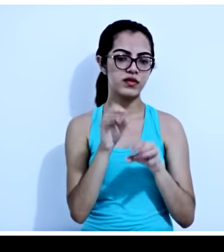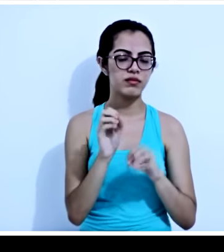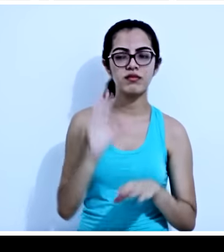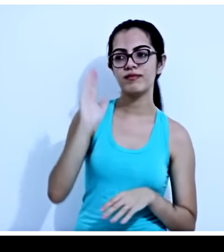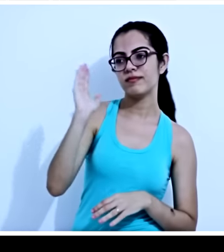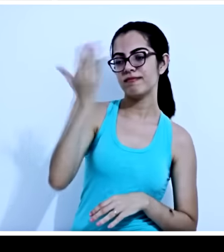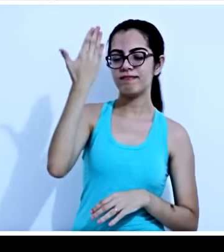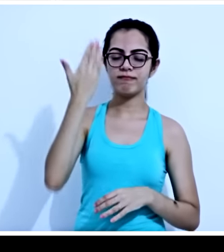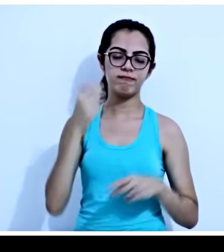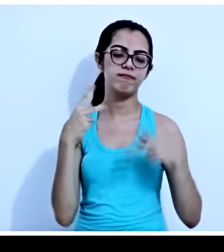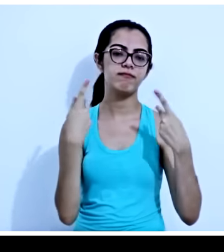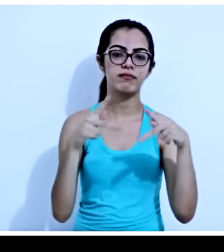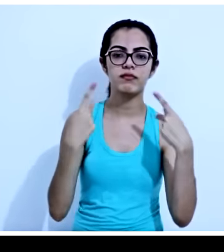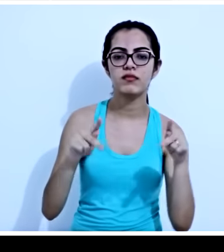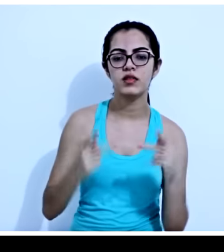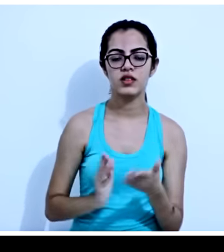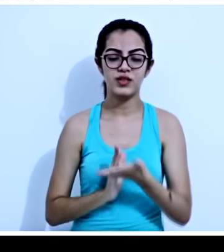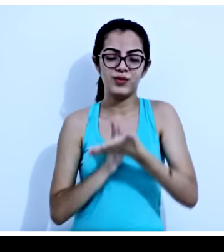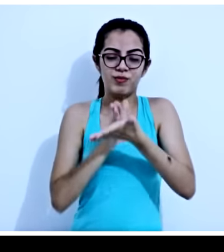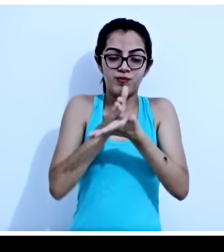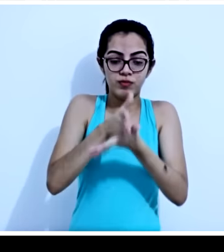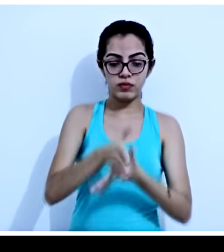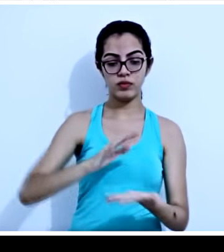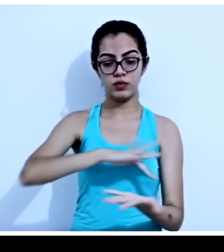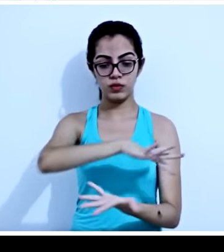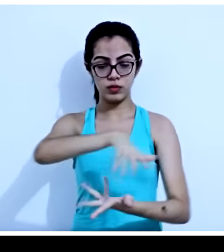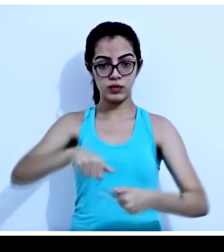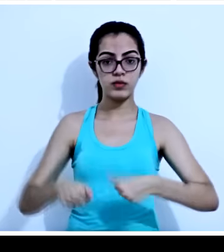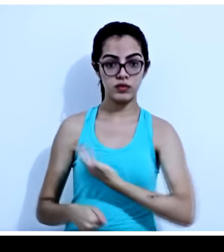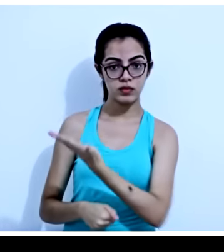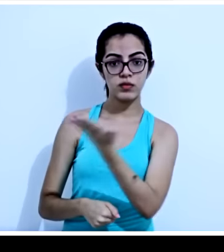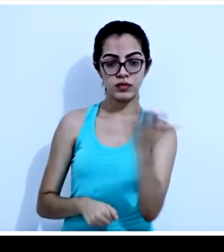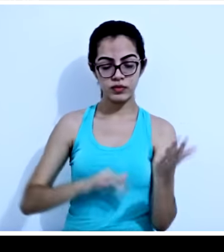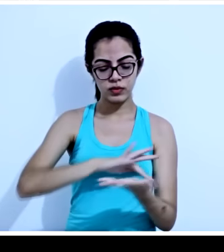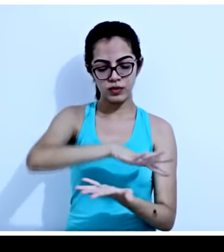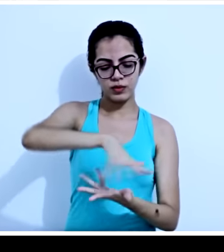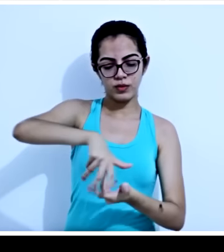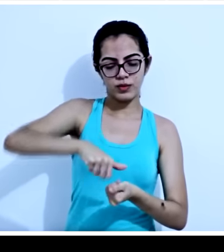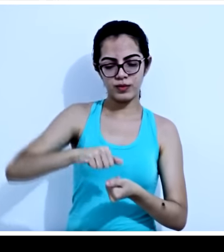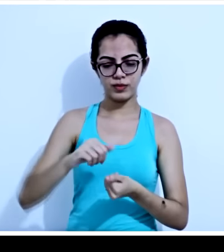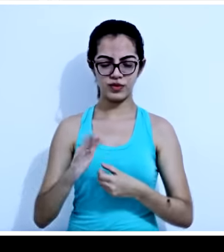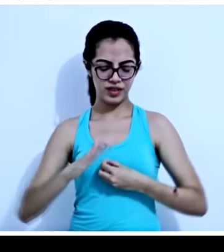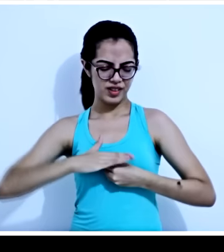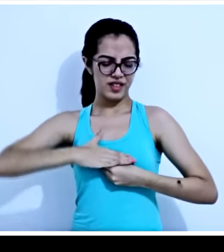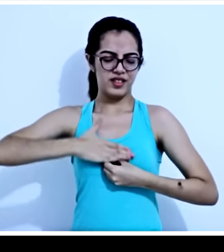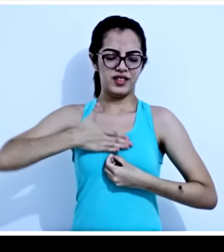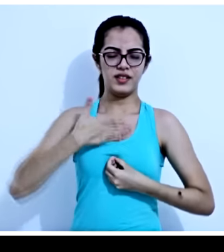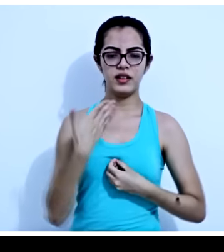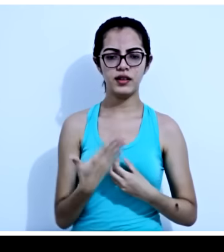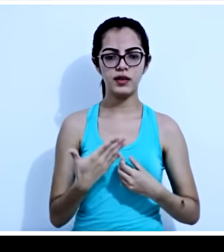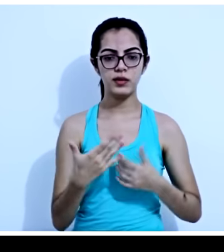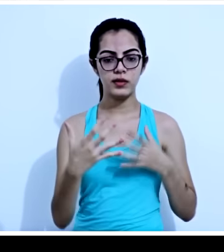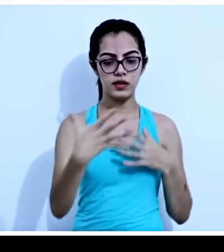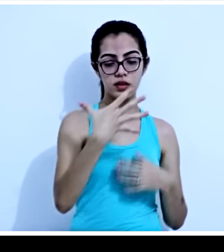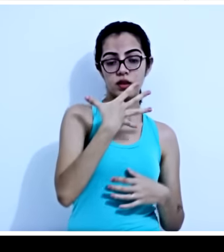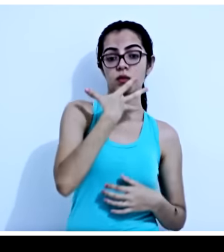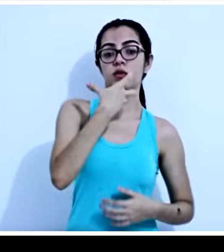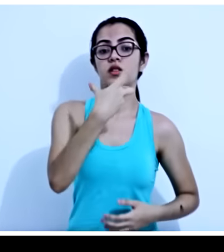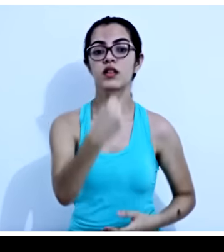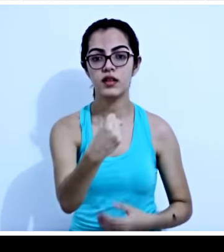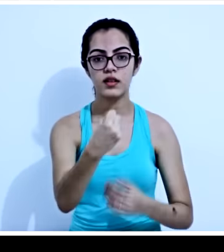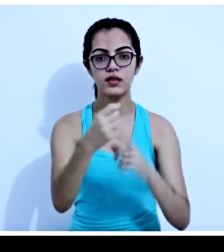tão presentes diante da sociedade que eles sentirão coceira nos ouvidos, tendo uma atração por